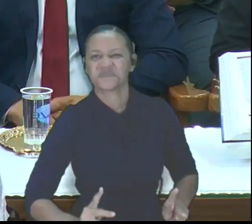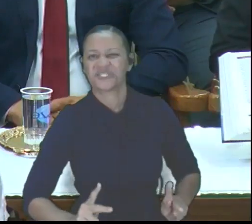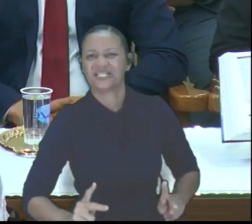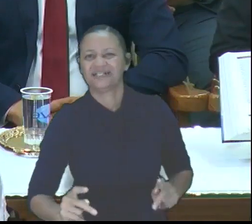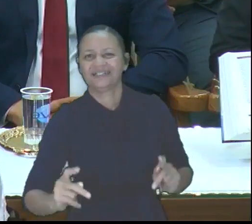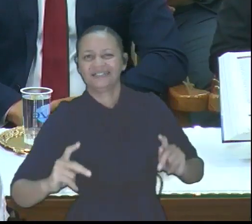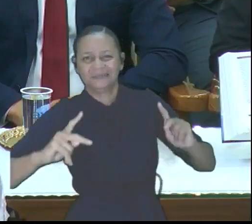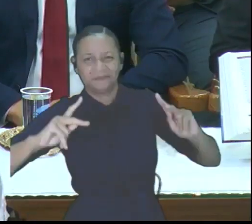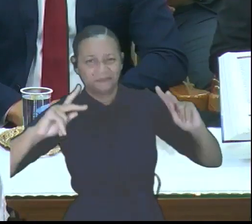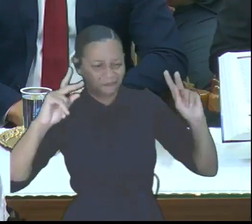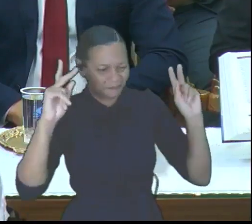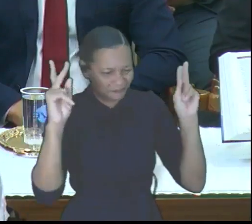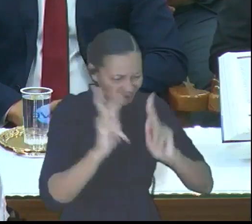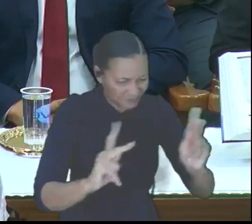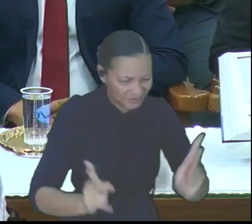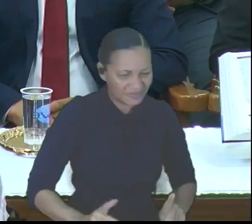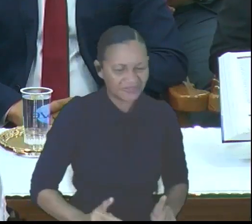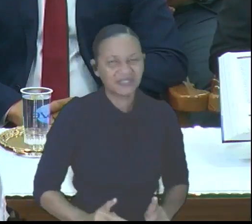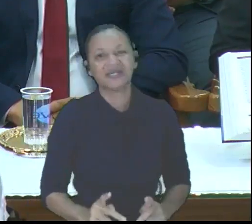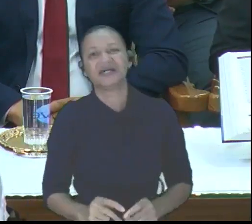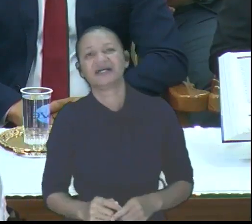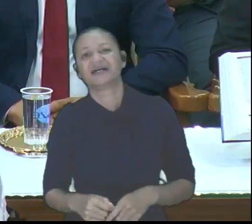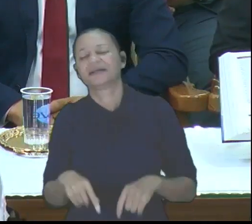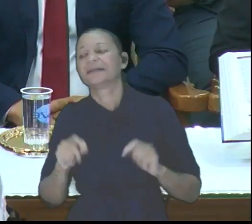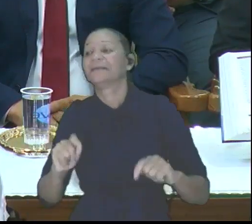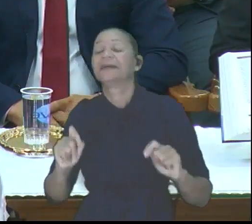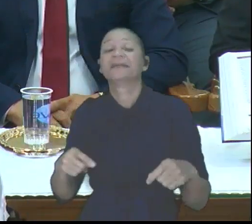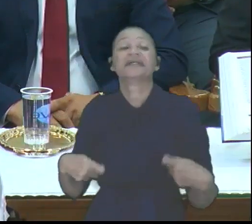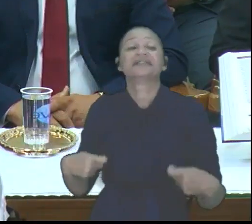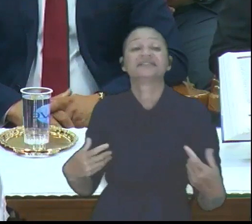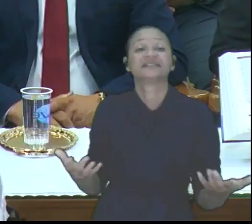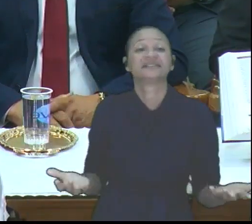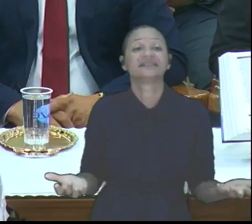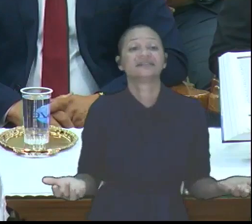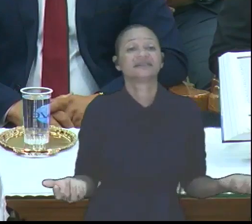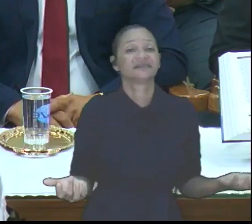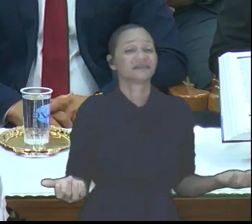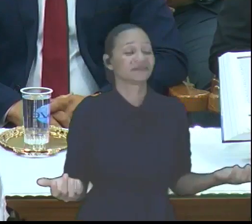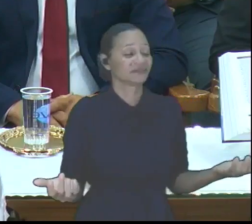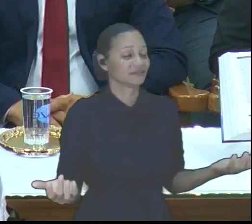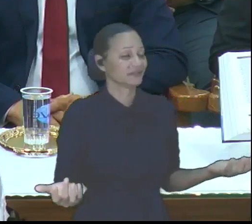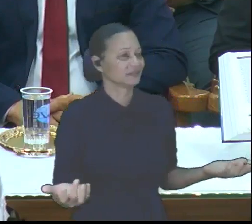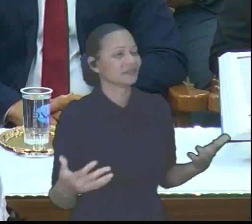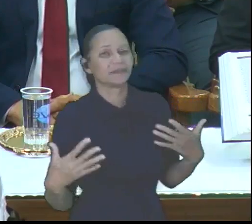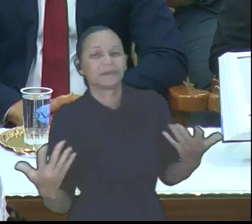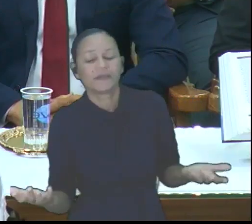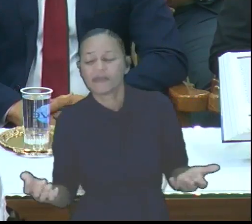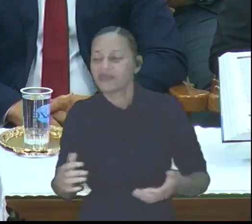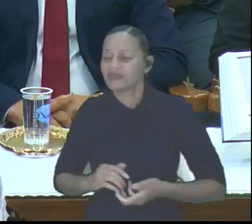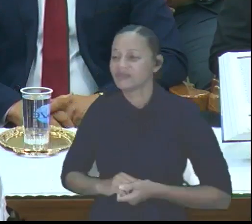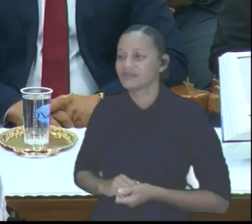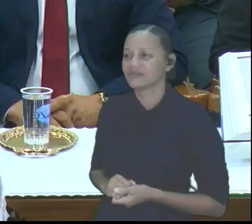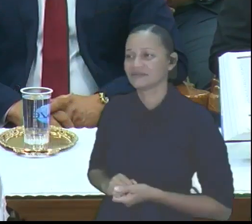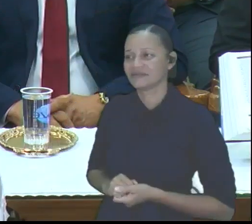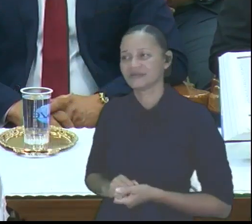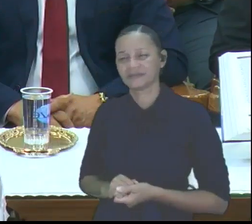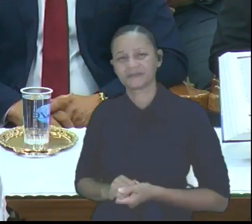Paz. O que Tomé precisava? E cadê Tomé no culto?